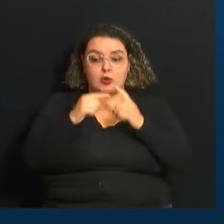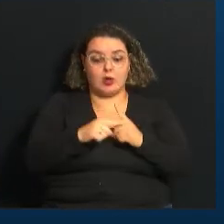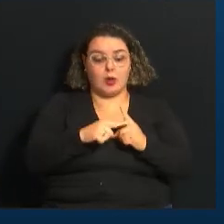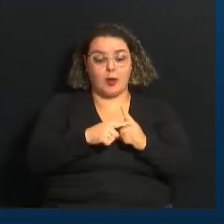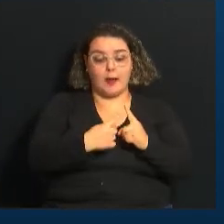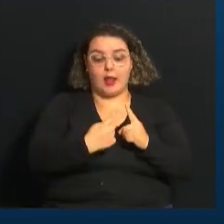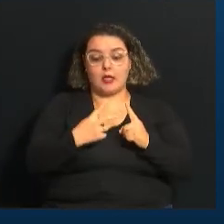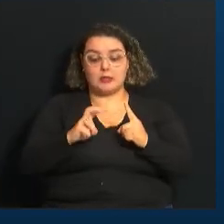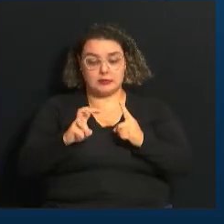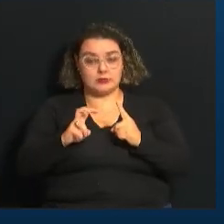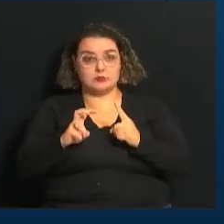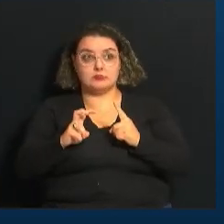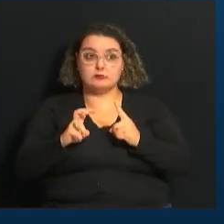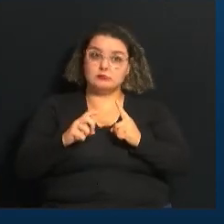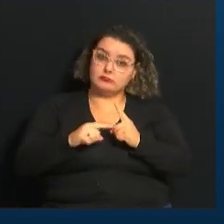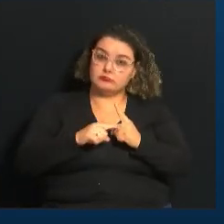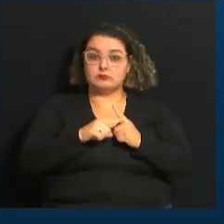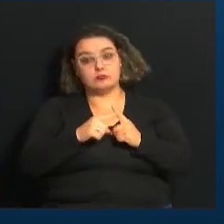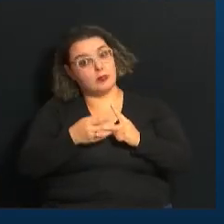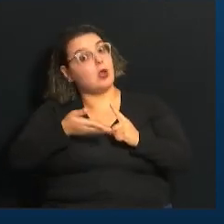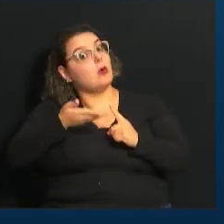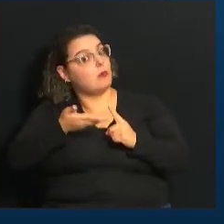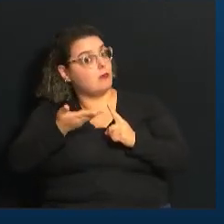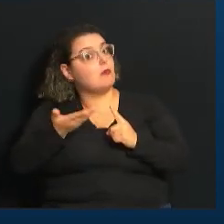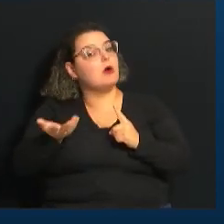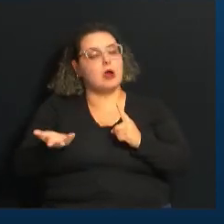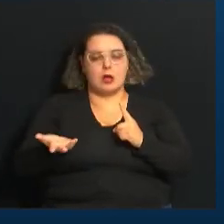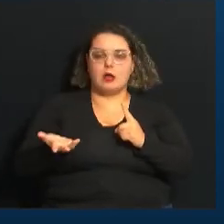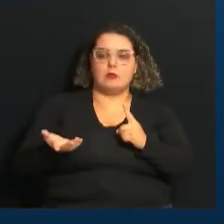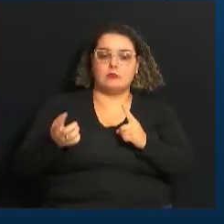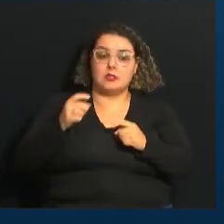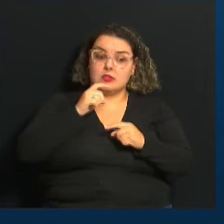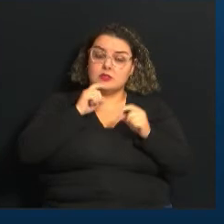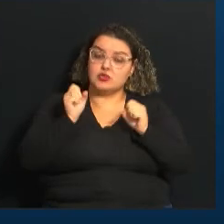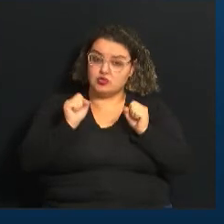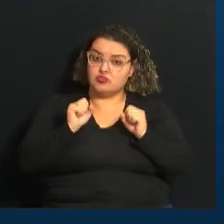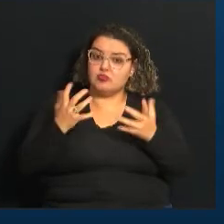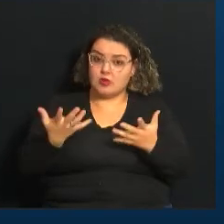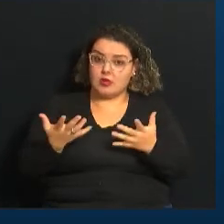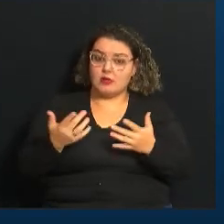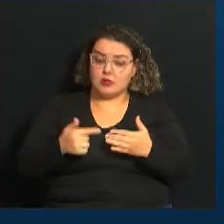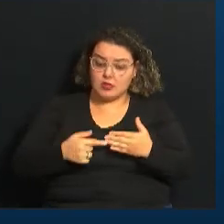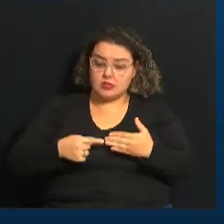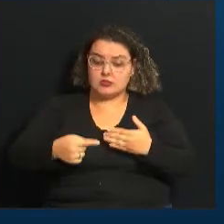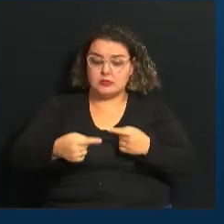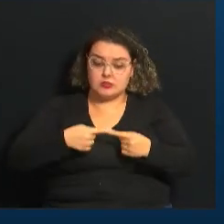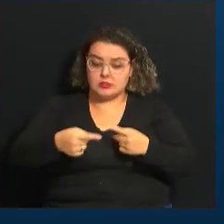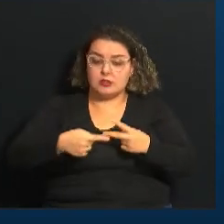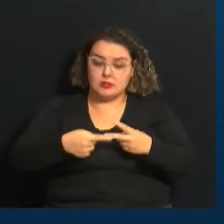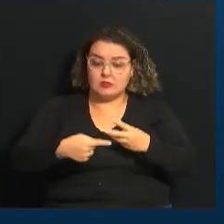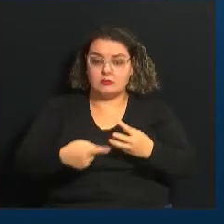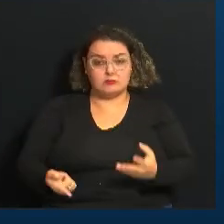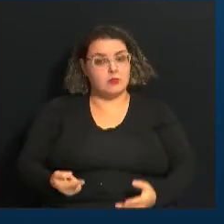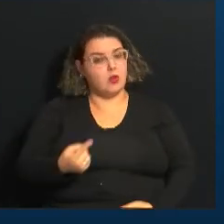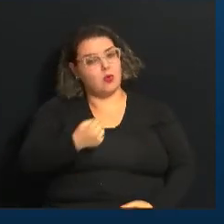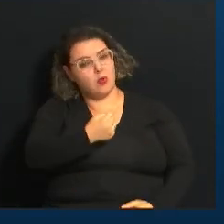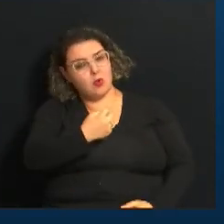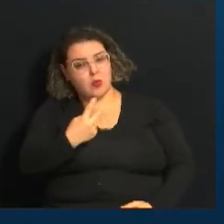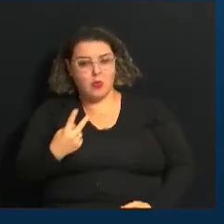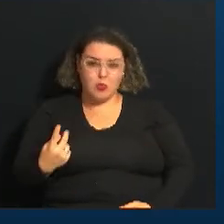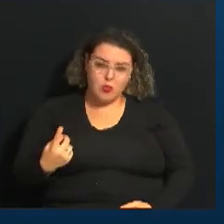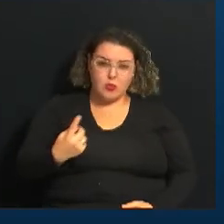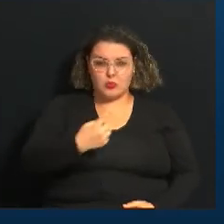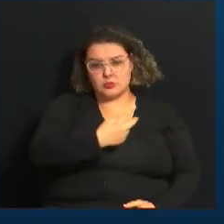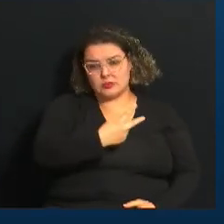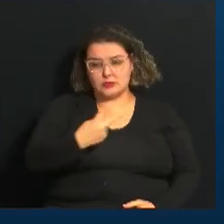graus, então já é uma mínima elevada, né, para este inverno. Ao longo da semana a gente falou aqui 11, 12 graus, amanhã tem uma mínima